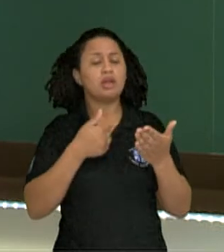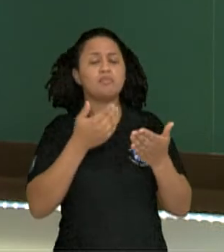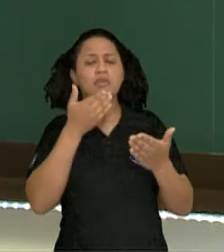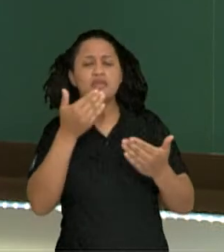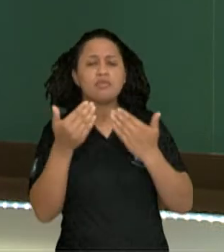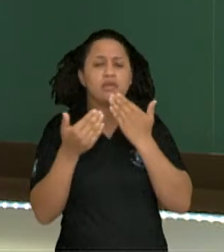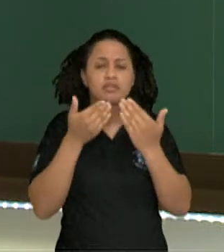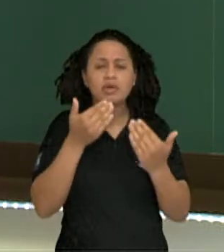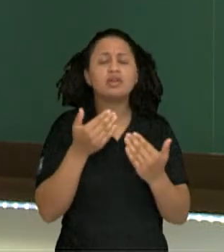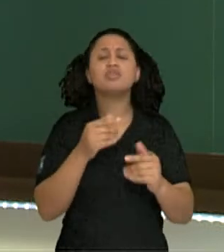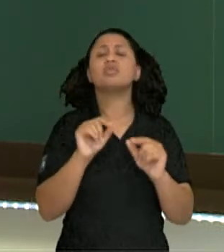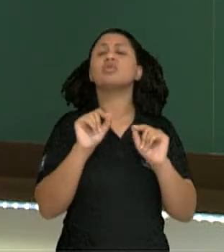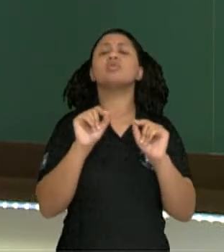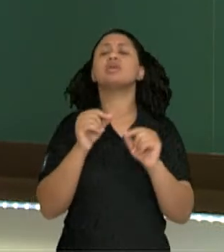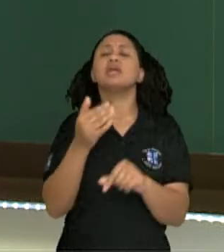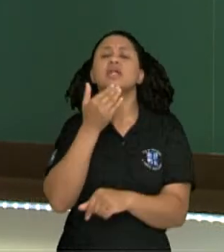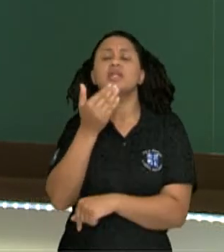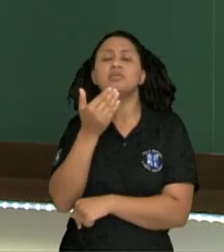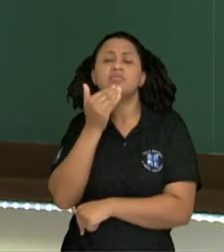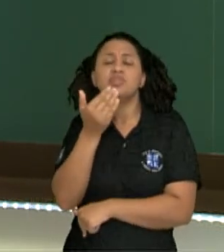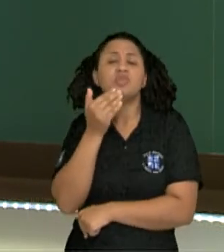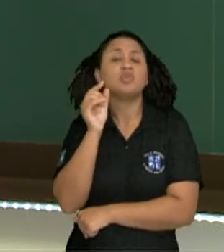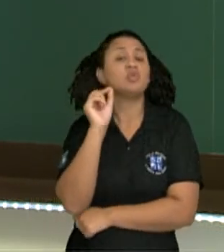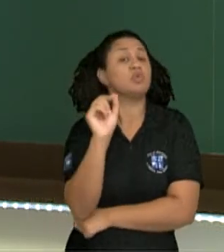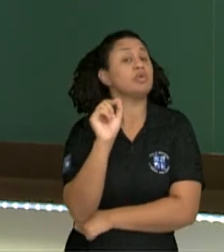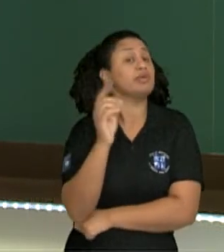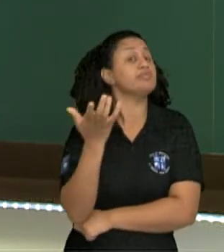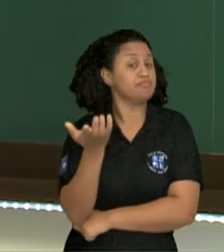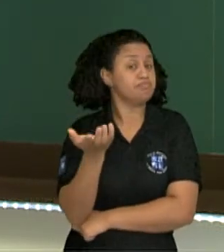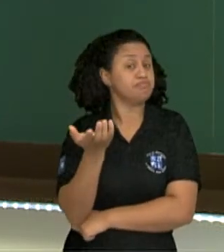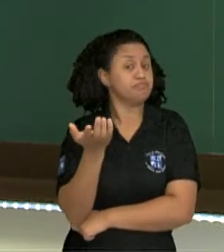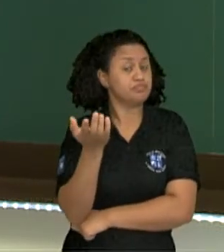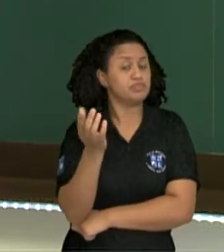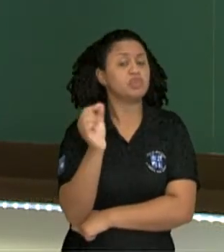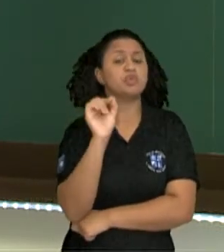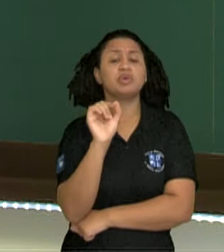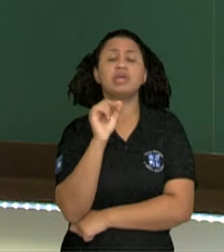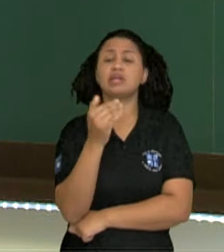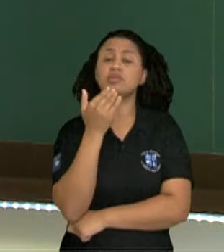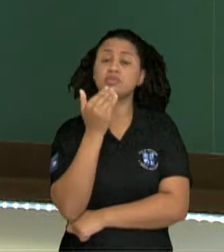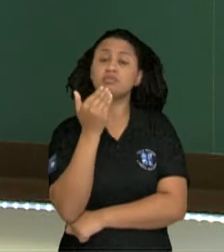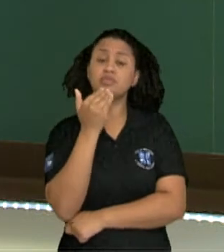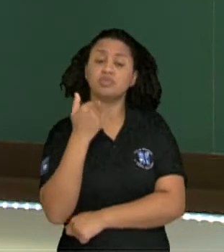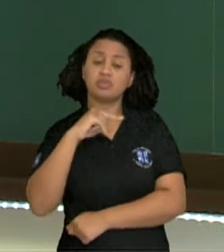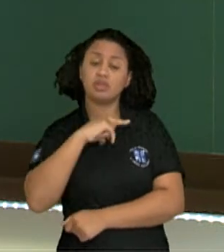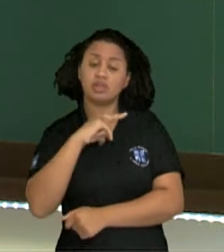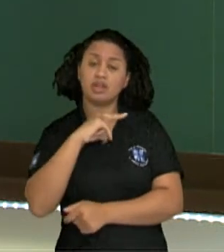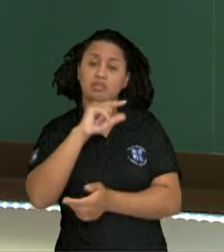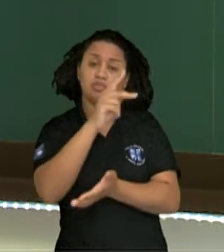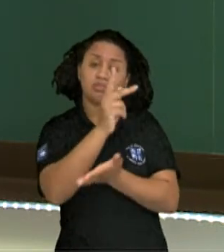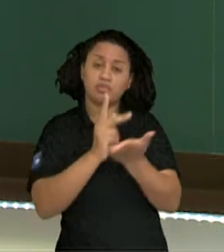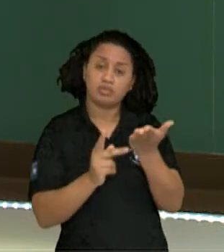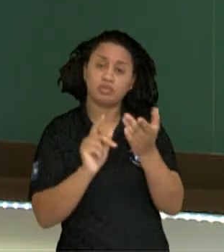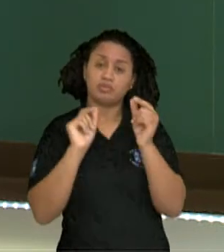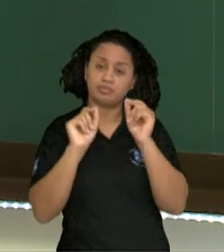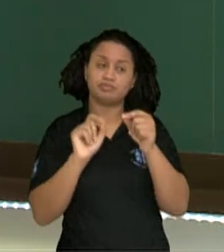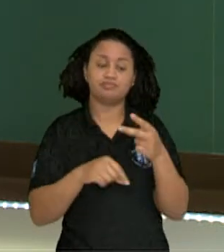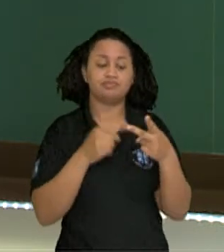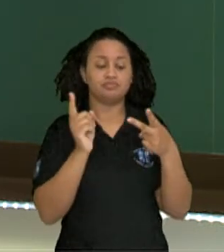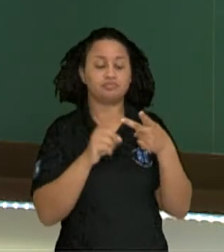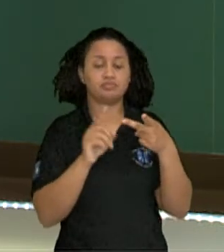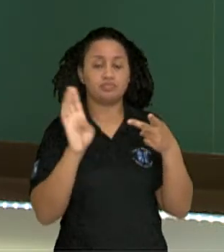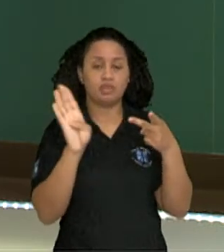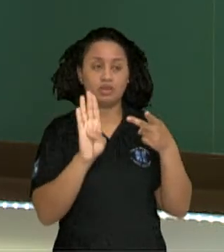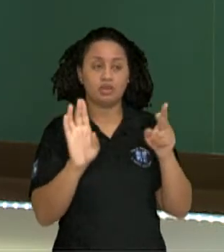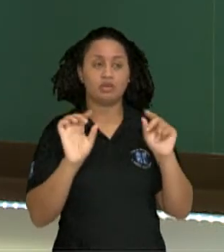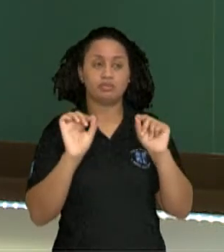apelo. Que apelo que ele faz? Que apelo hace? Qual que é esse pedido que ele faz ali? E na letra B,